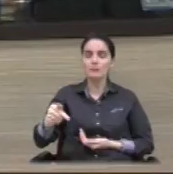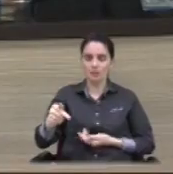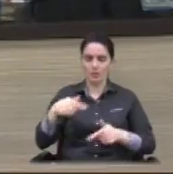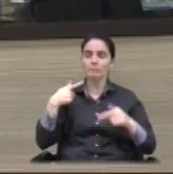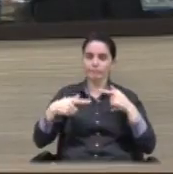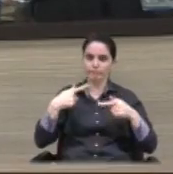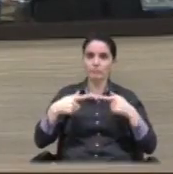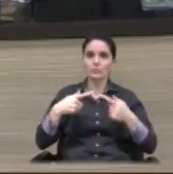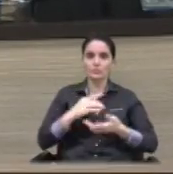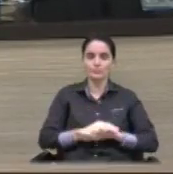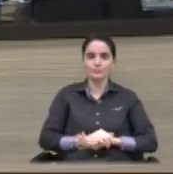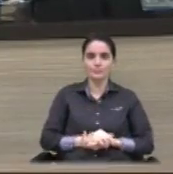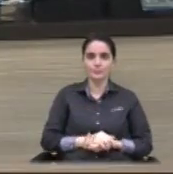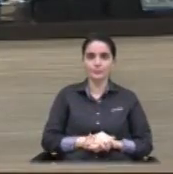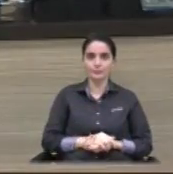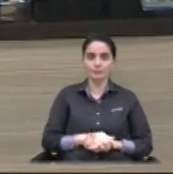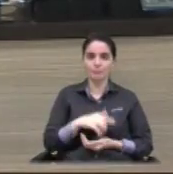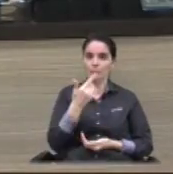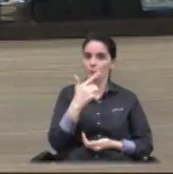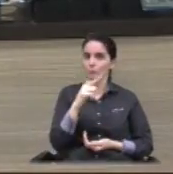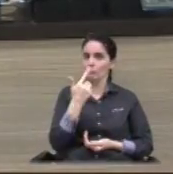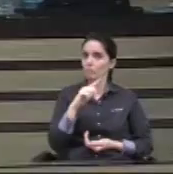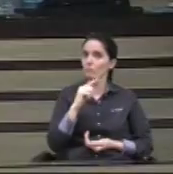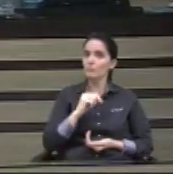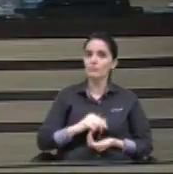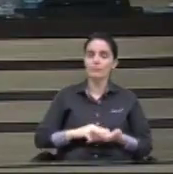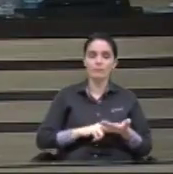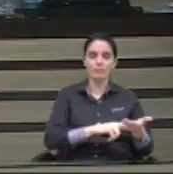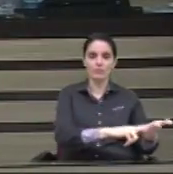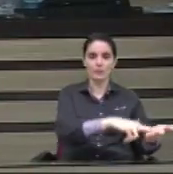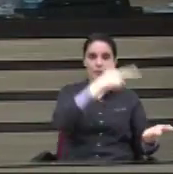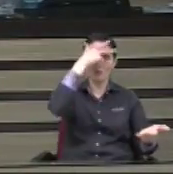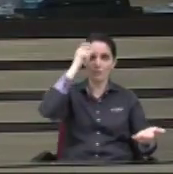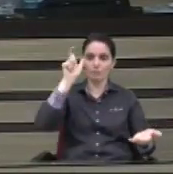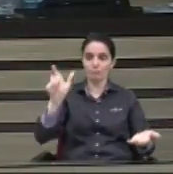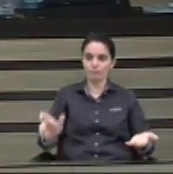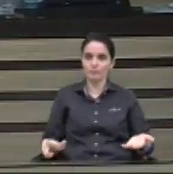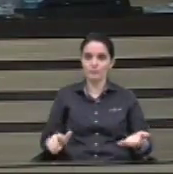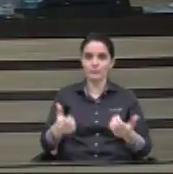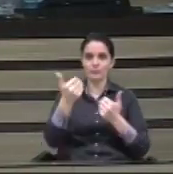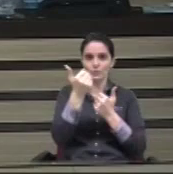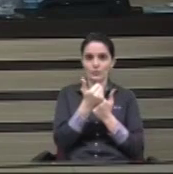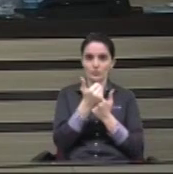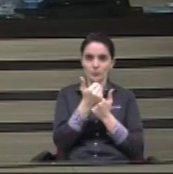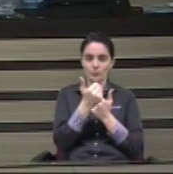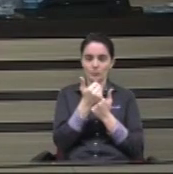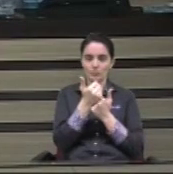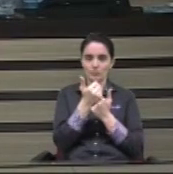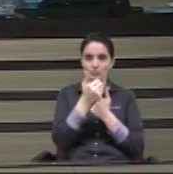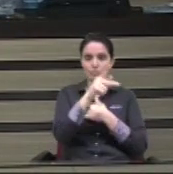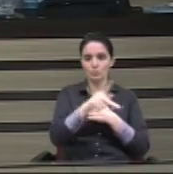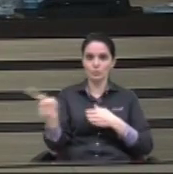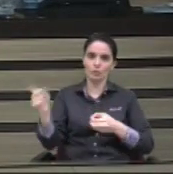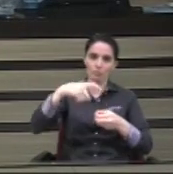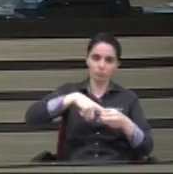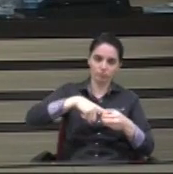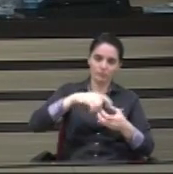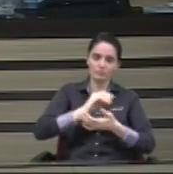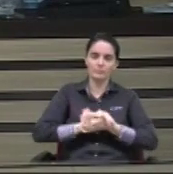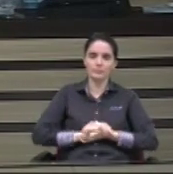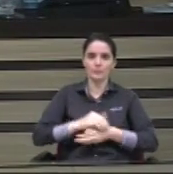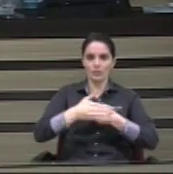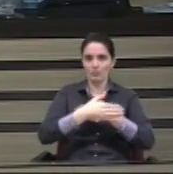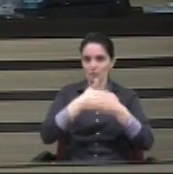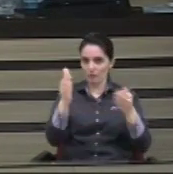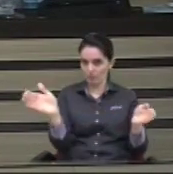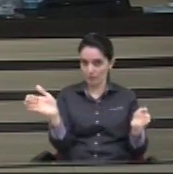discussão. Não havendo mais quem queira discutir, encaminhe-se ao Executivo. Suspendo os trabalhos para que o presidente continue a sessão. Os